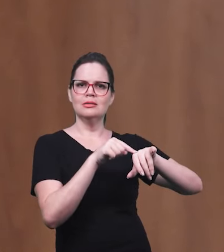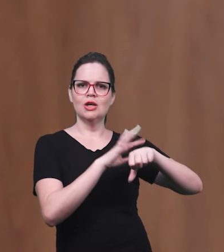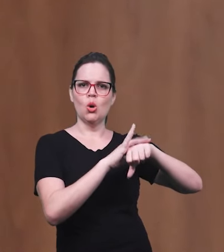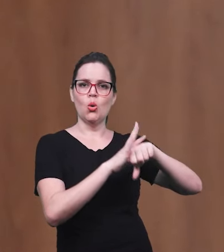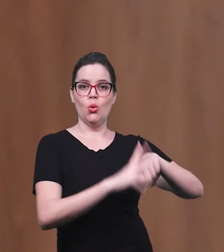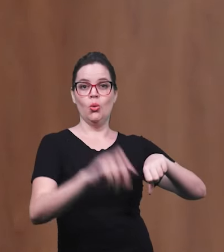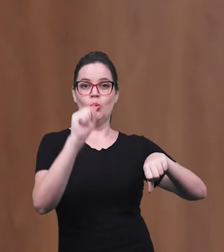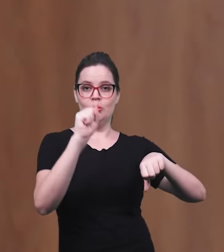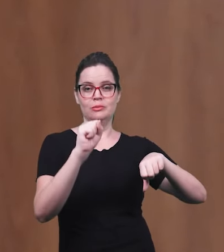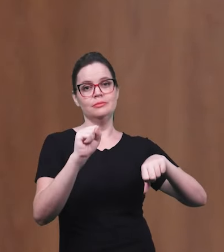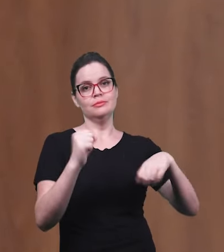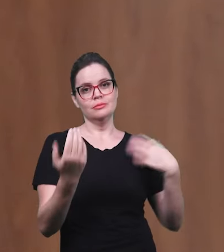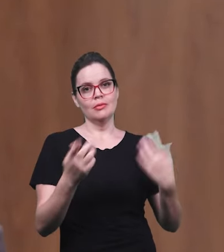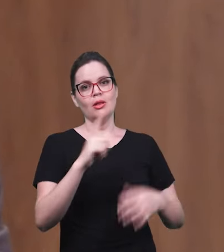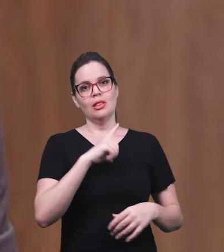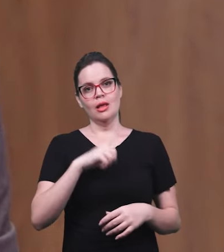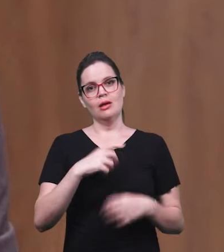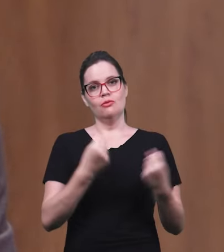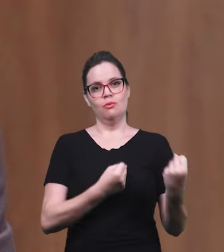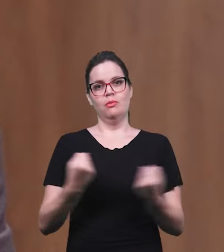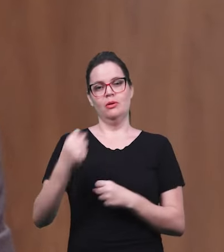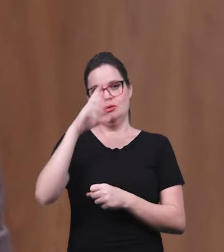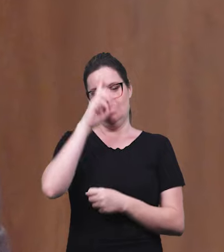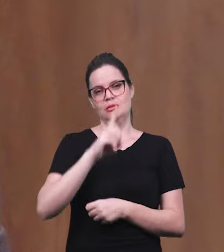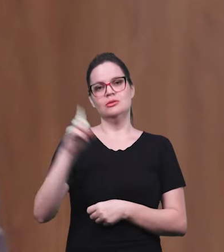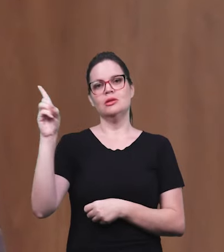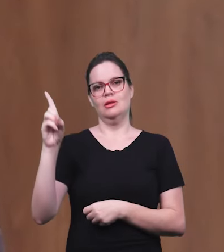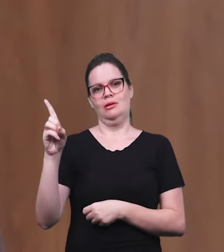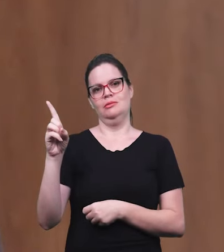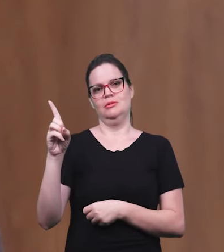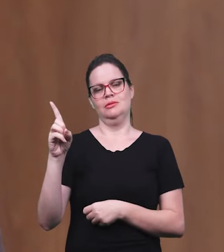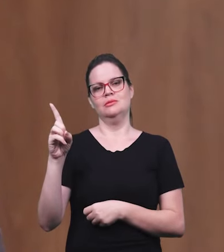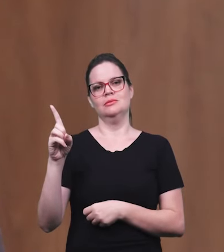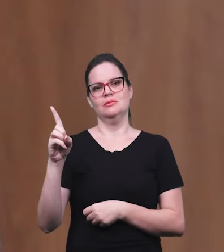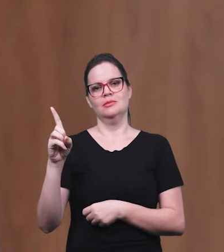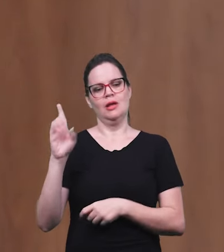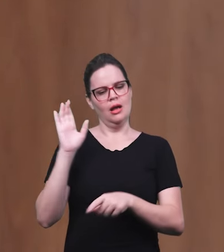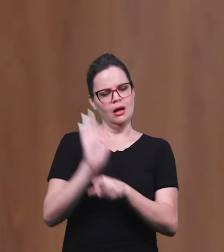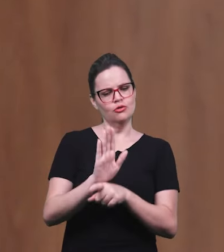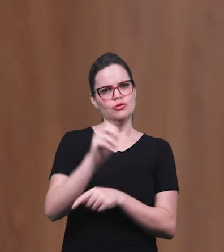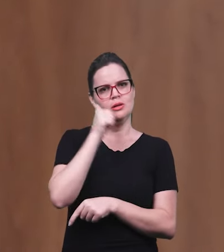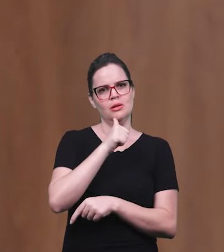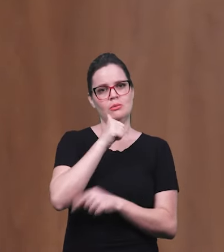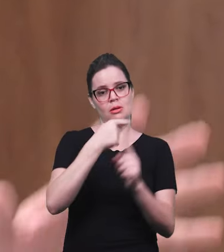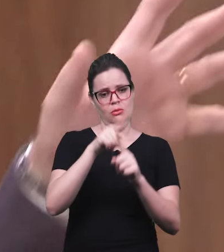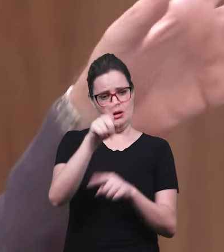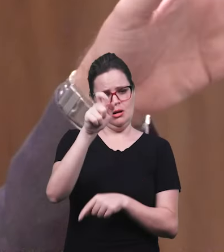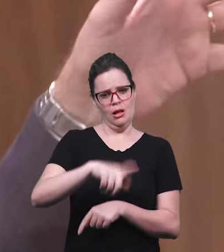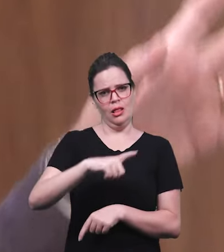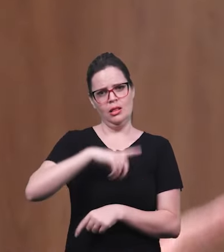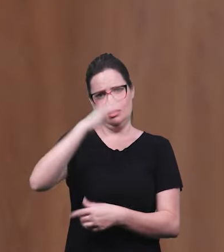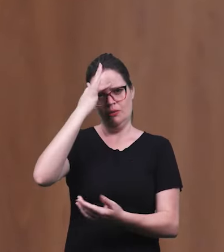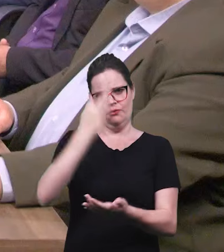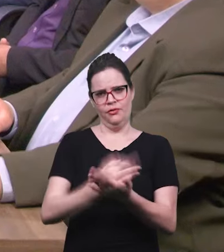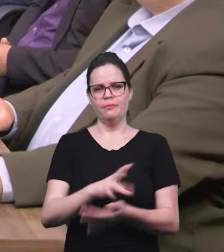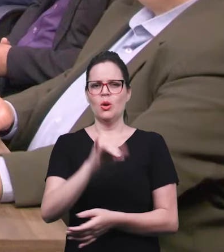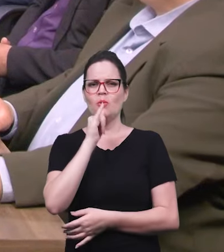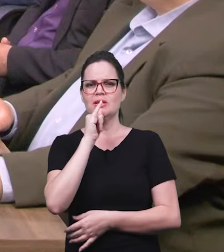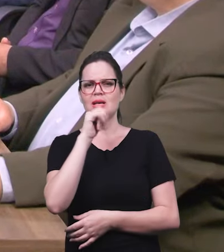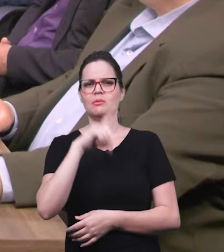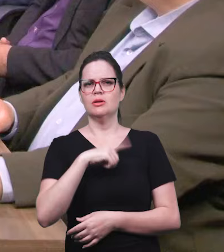Jesus, alcançando aquela mulher, através da fé. Nós temos aqui um exemplo de uma pilha,